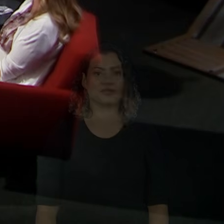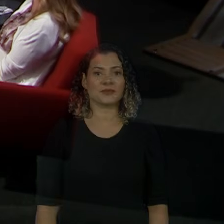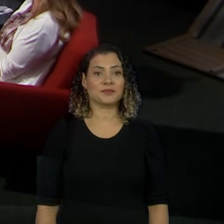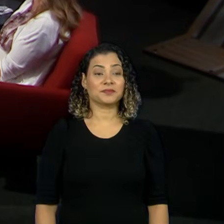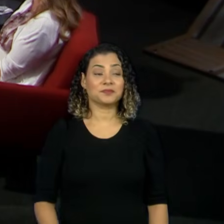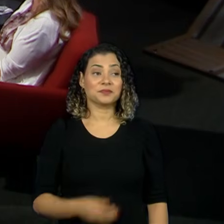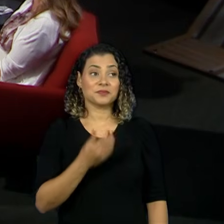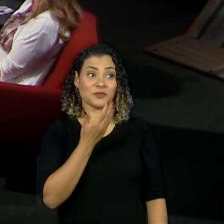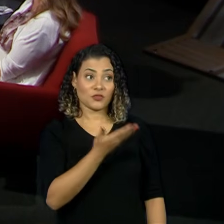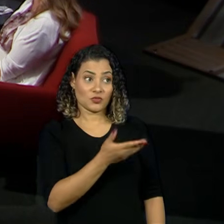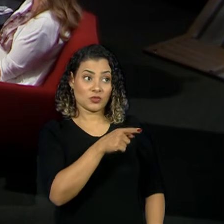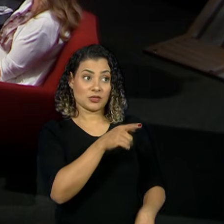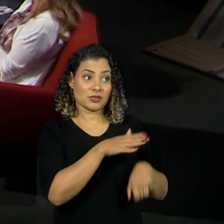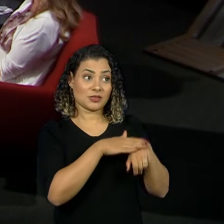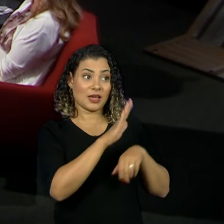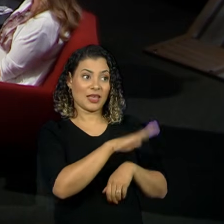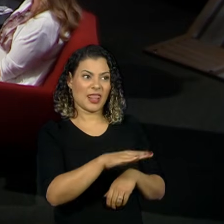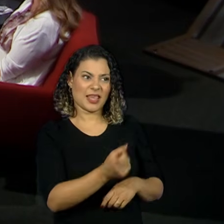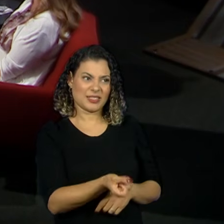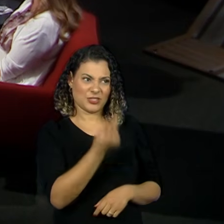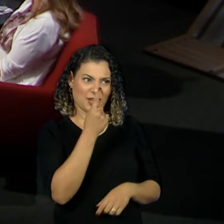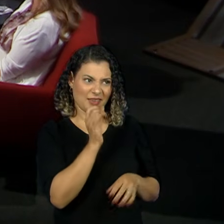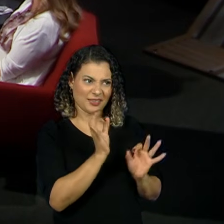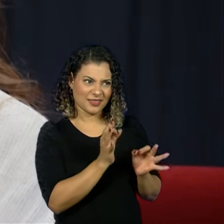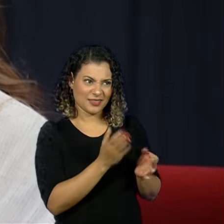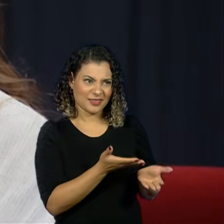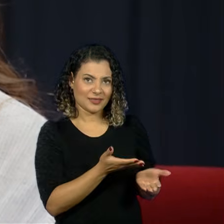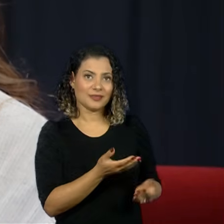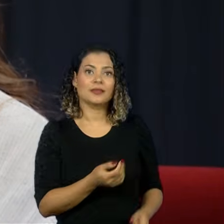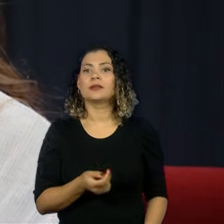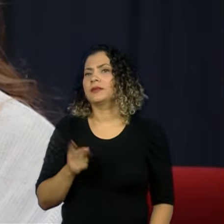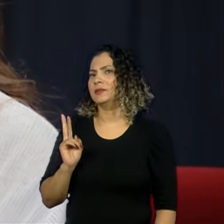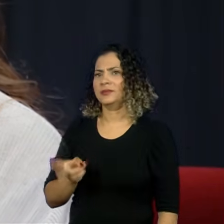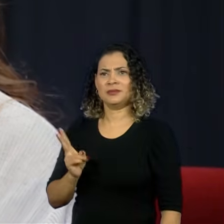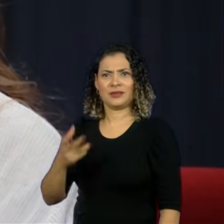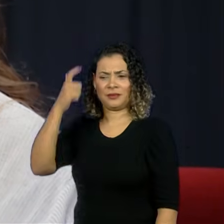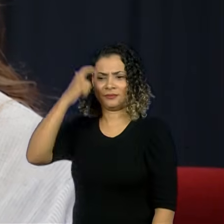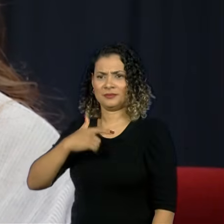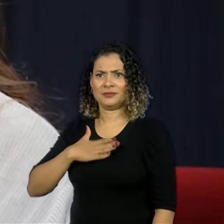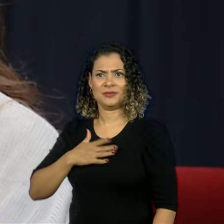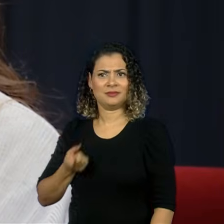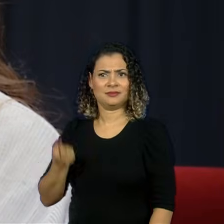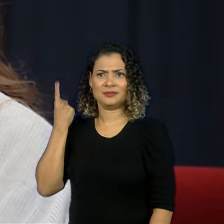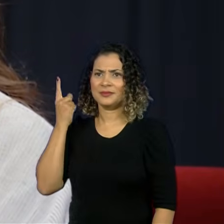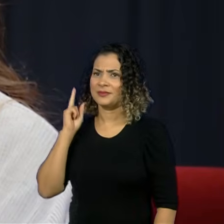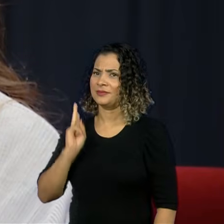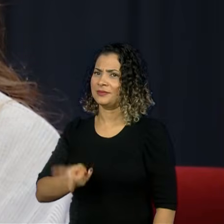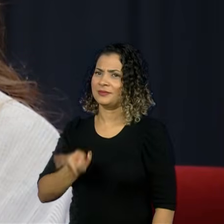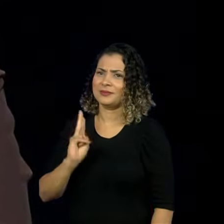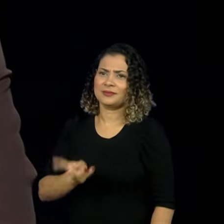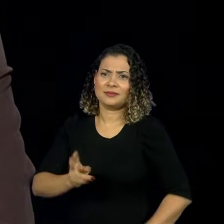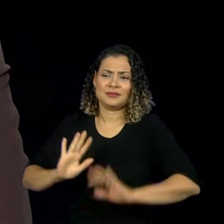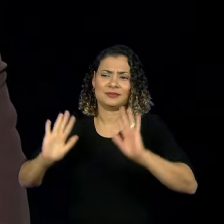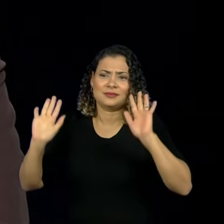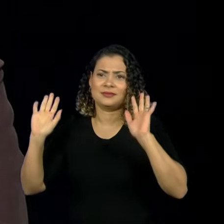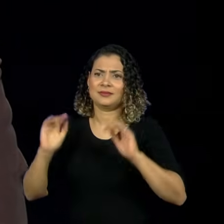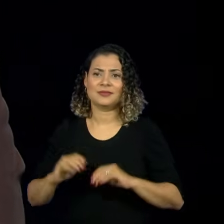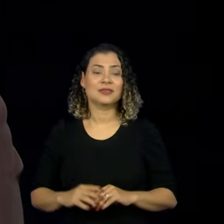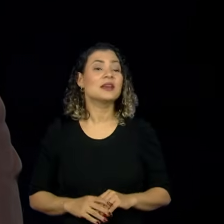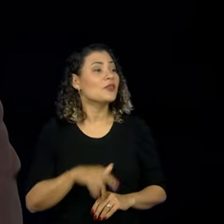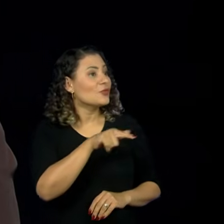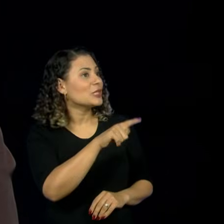Você era uma criança esquisita. Sempre foi. Sempre fui. Você tinha